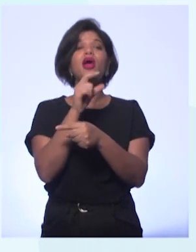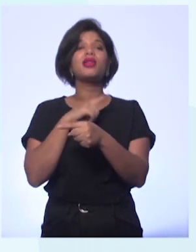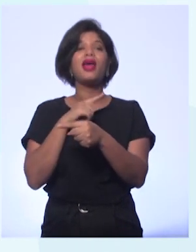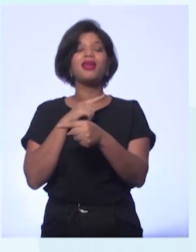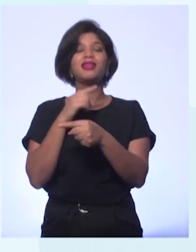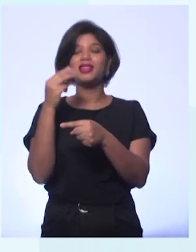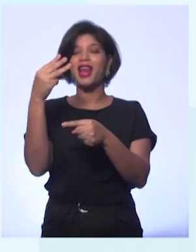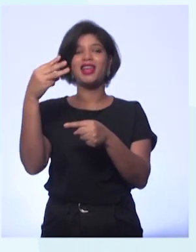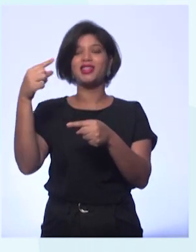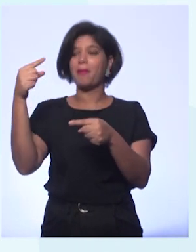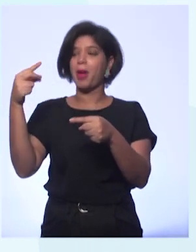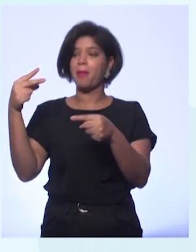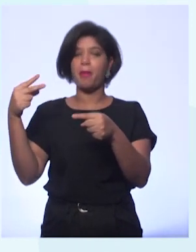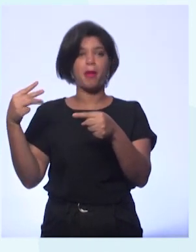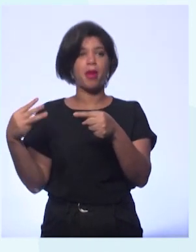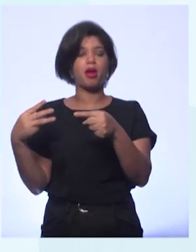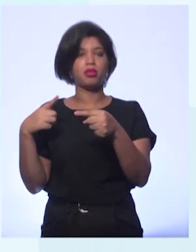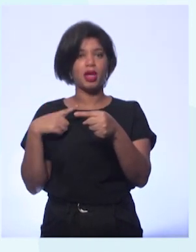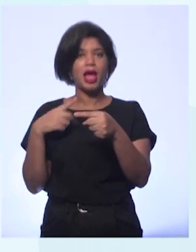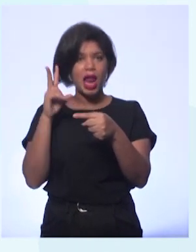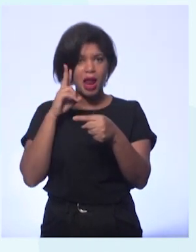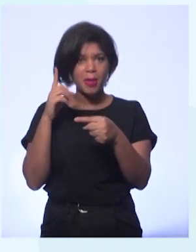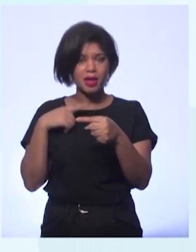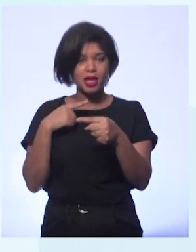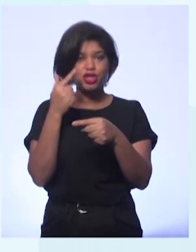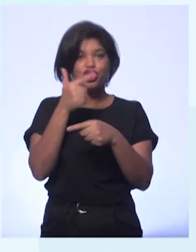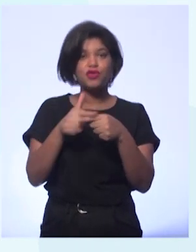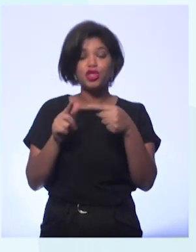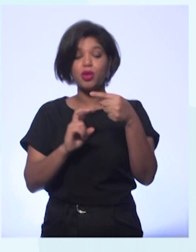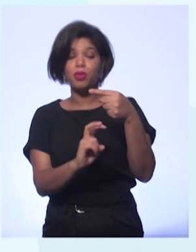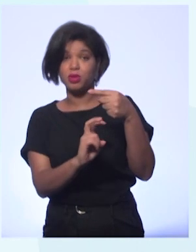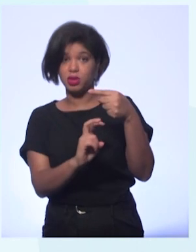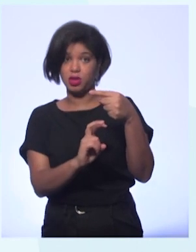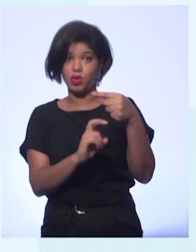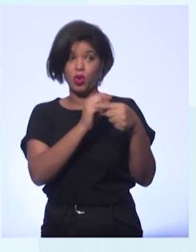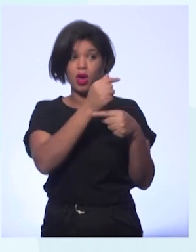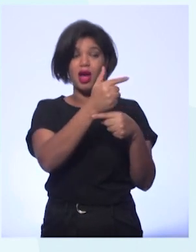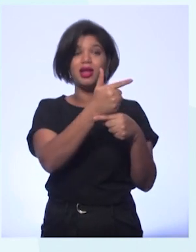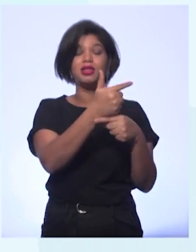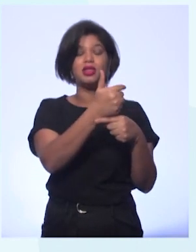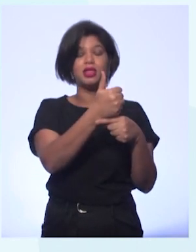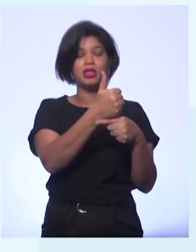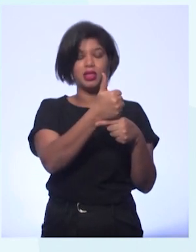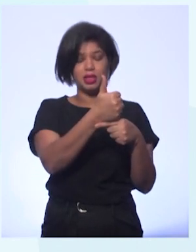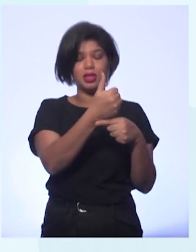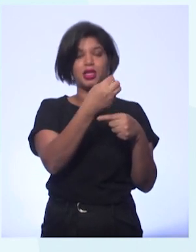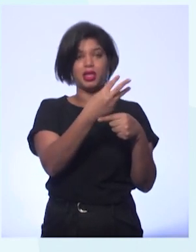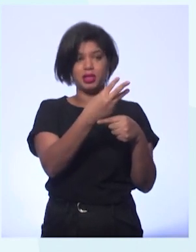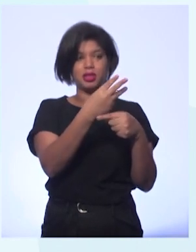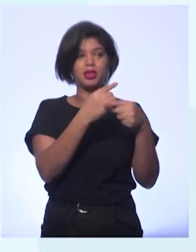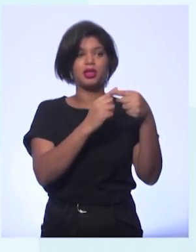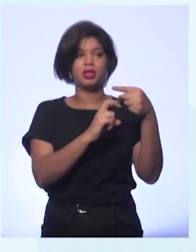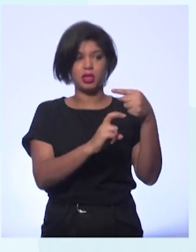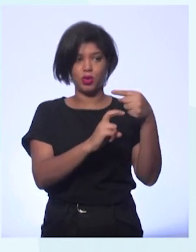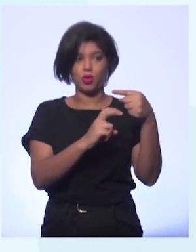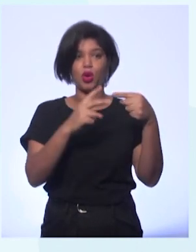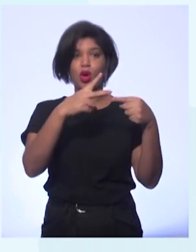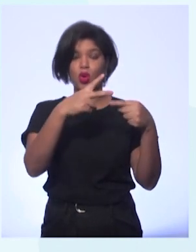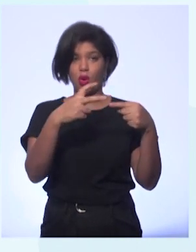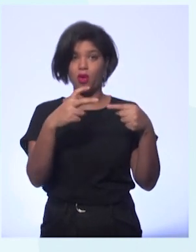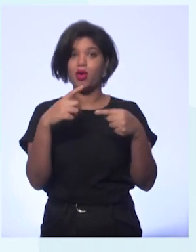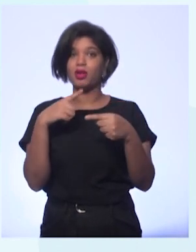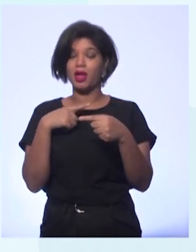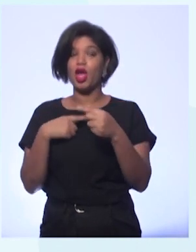A gente não estava fazendo frações que eram divididas por 5, porque era 13 quintos. Então, a fração continua dividida por 5, mas sobraram